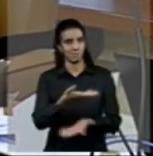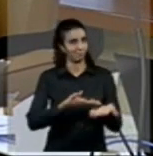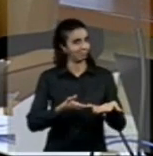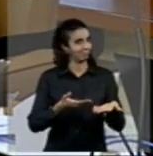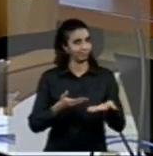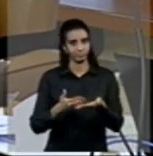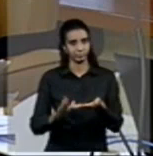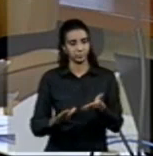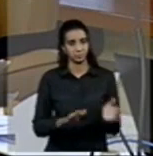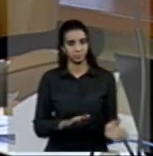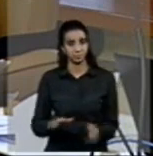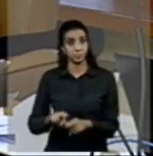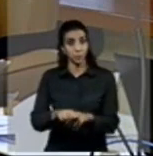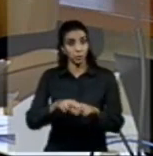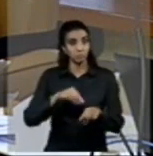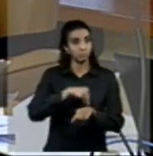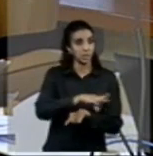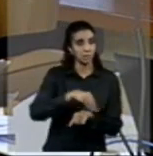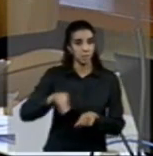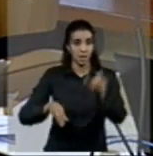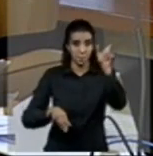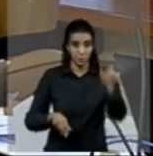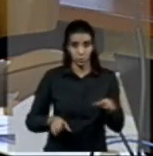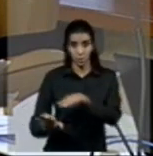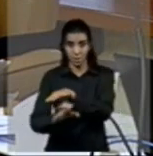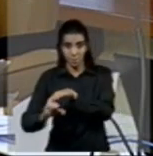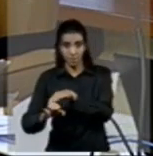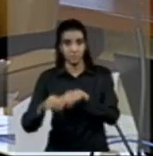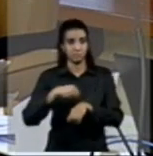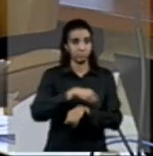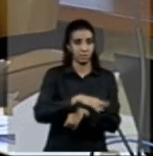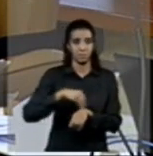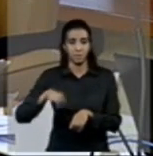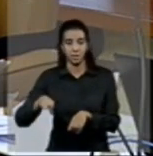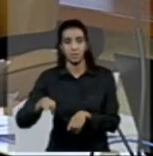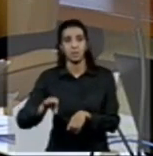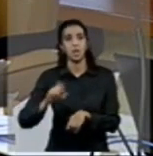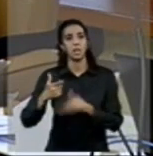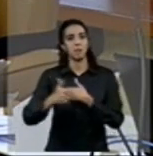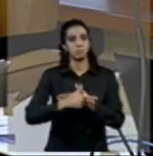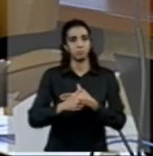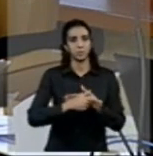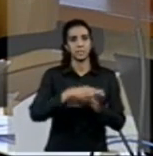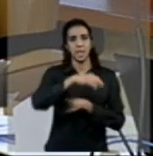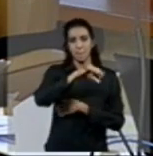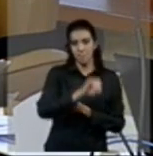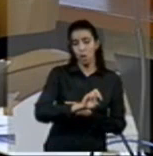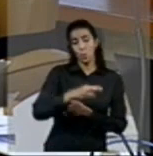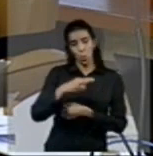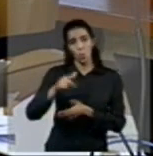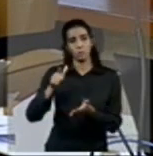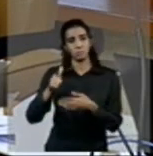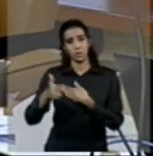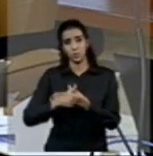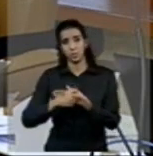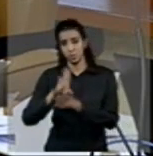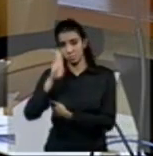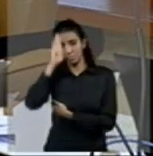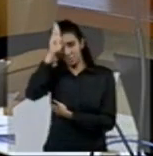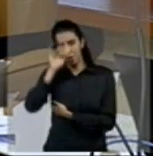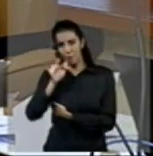a intermediação de mão de obra nas atividades finalísticas ou primordiais das empresas, antes